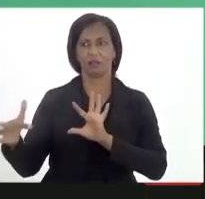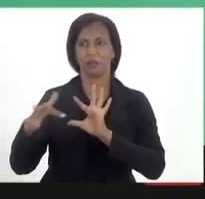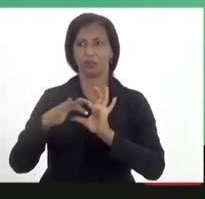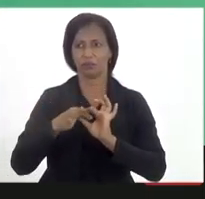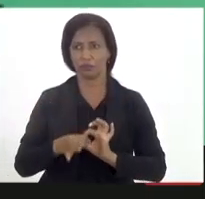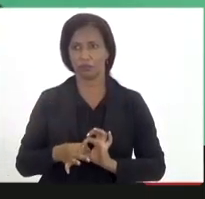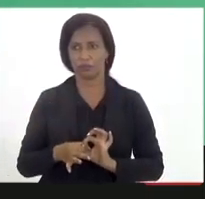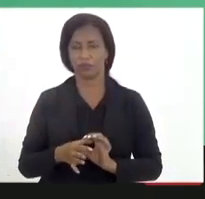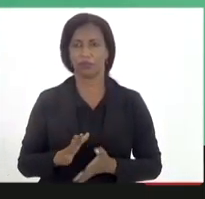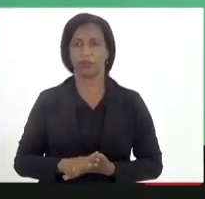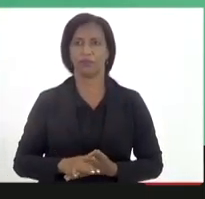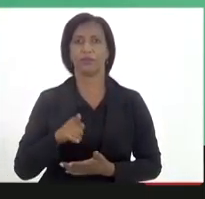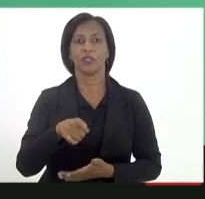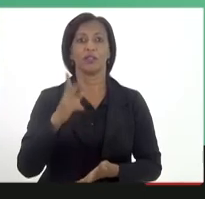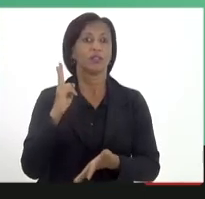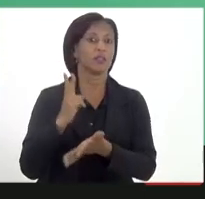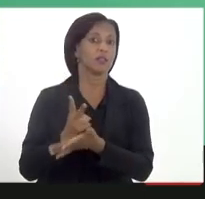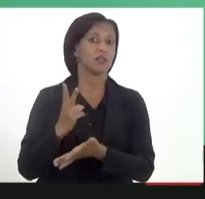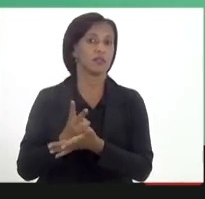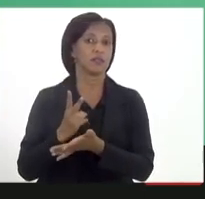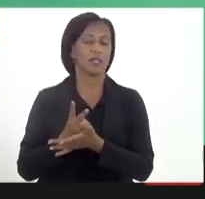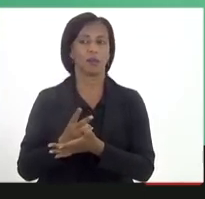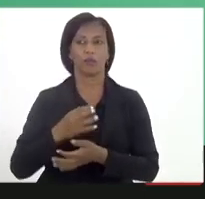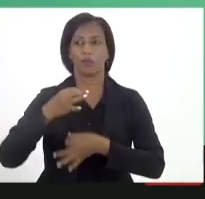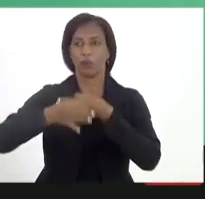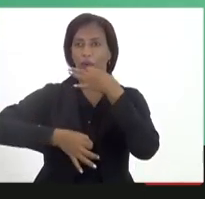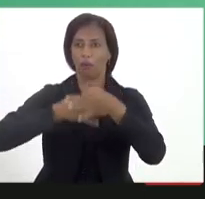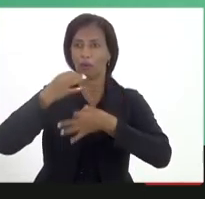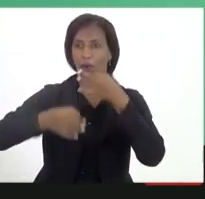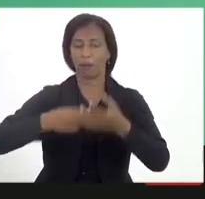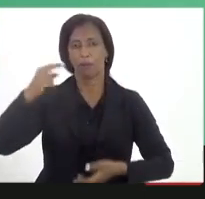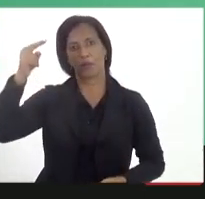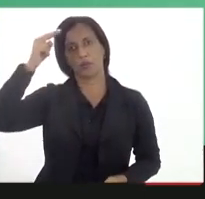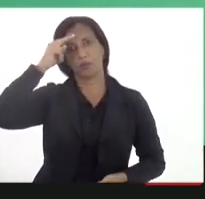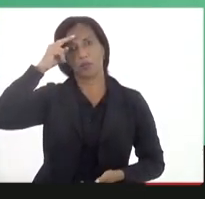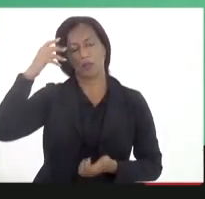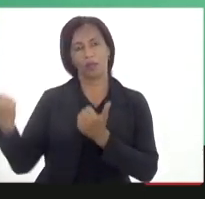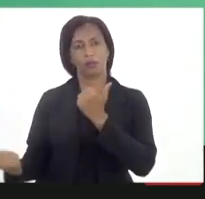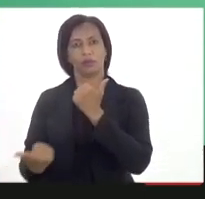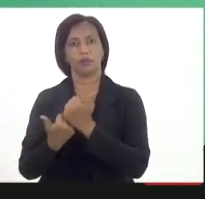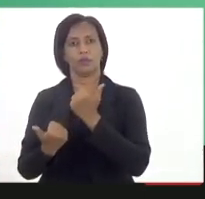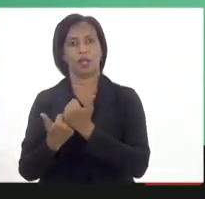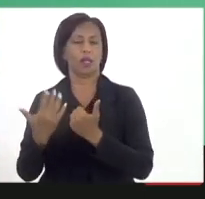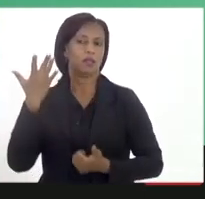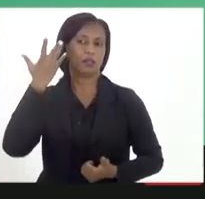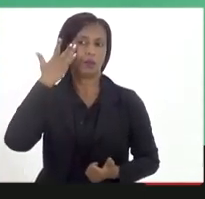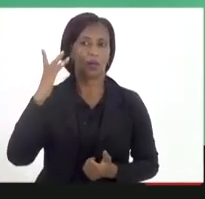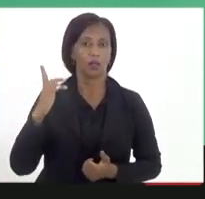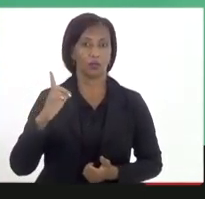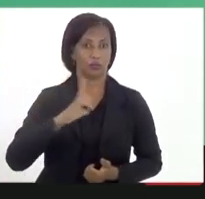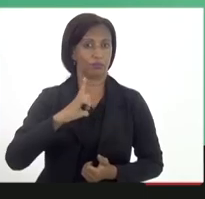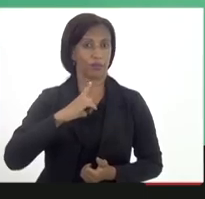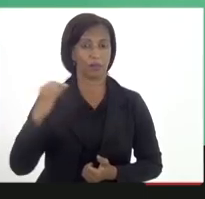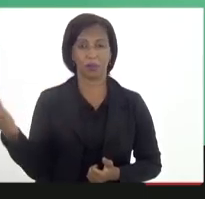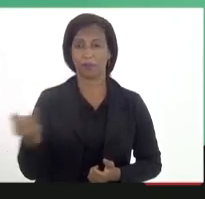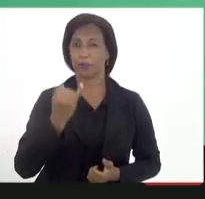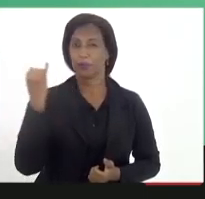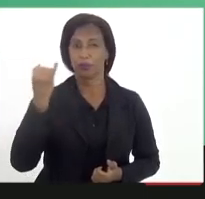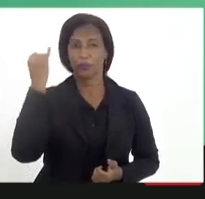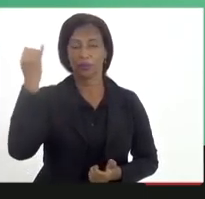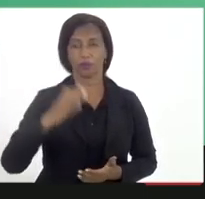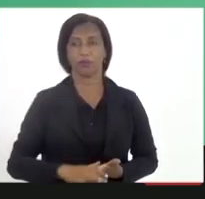e isso sempre foi uma questão trazida pelos militares das forças auxiliares Então acho um tema importantíssimo